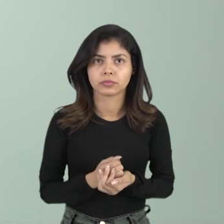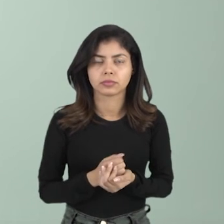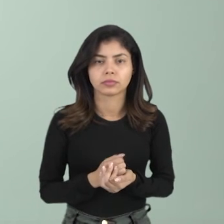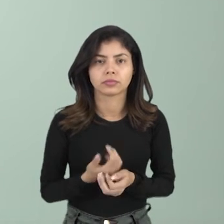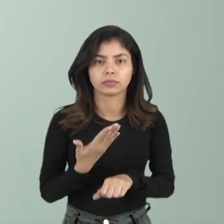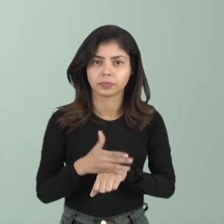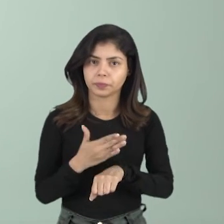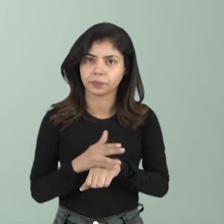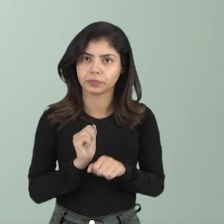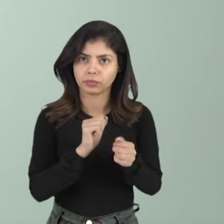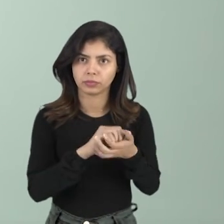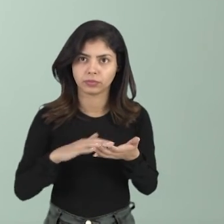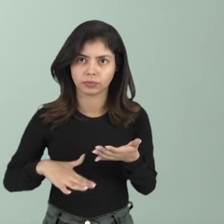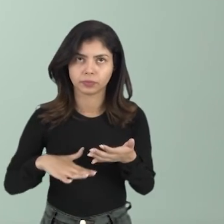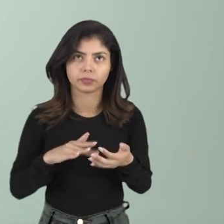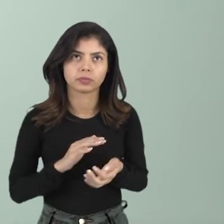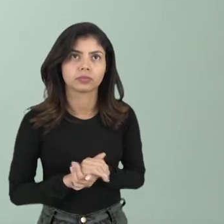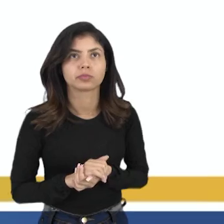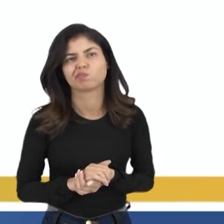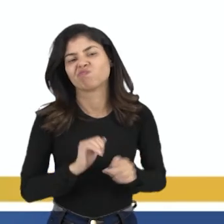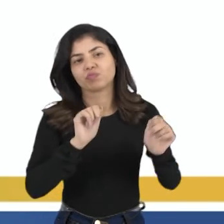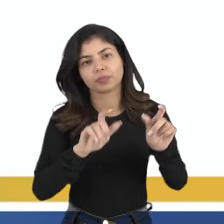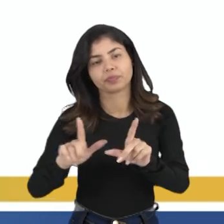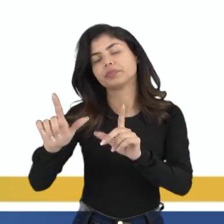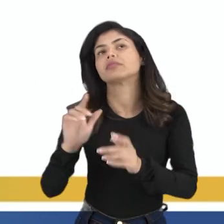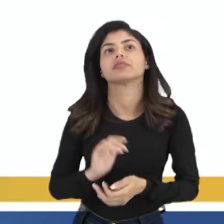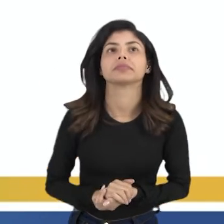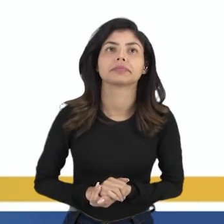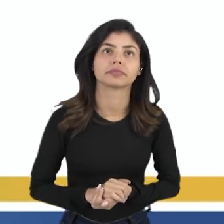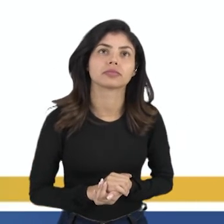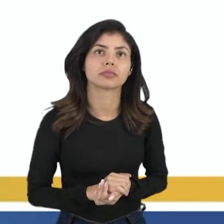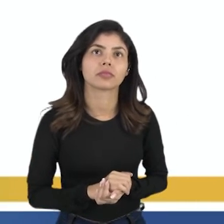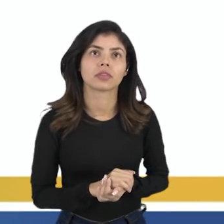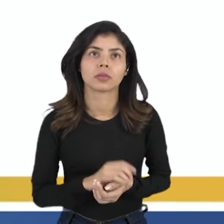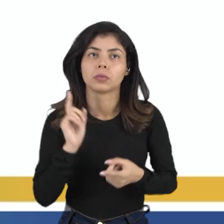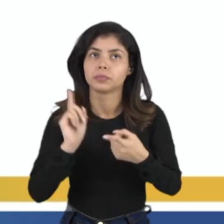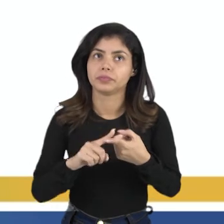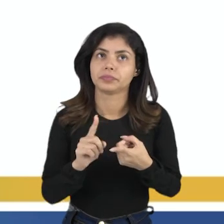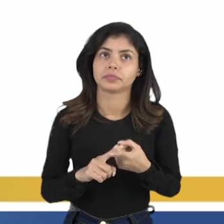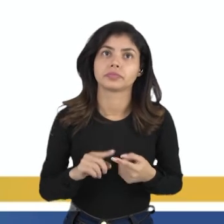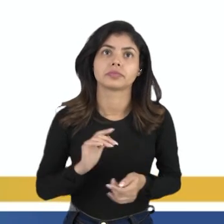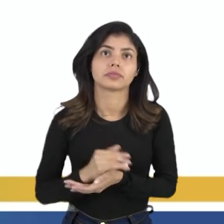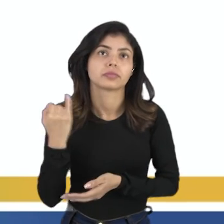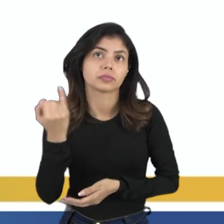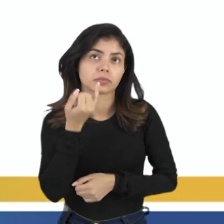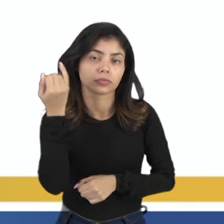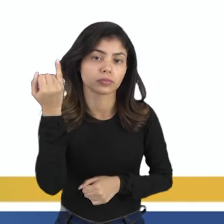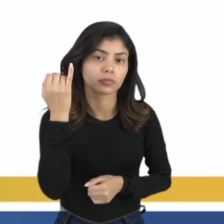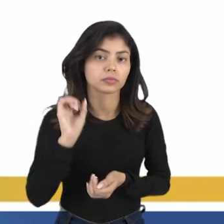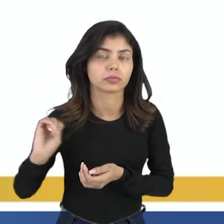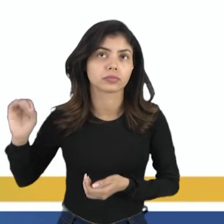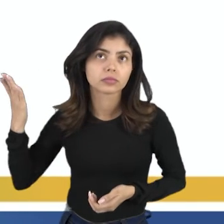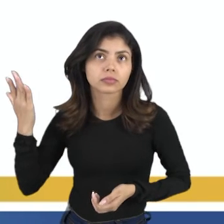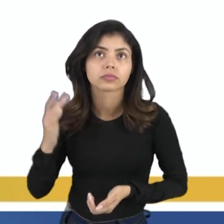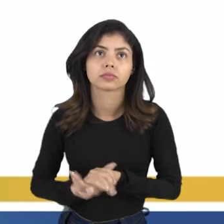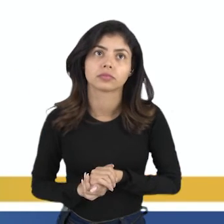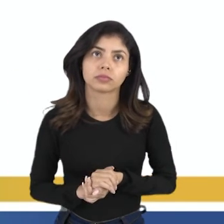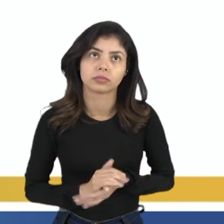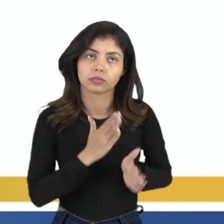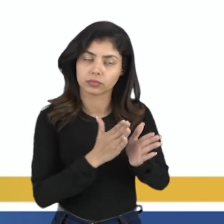agora para o nosso Exercitando. Acompanha comigo. Primeiro, você vai citar os